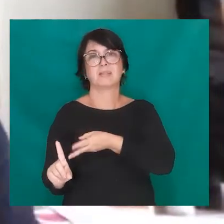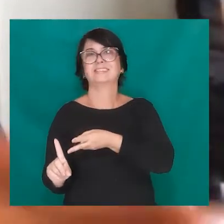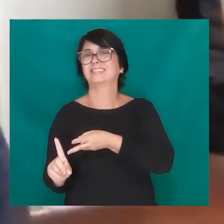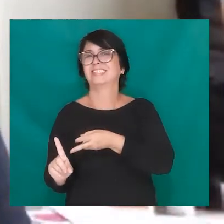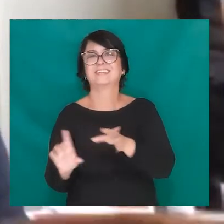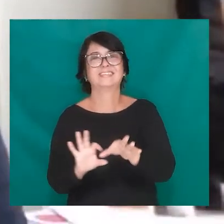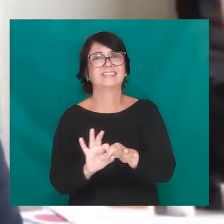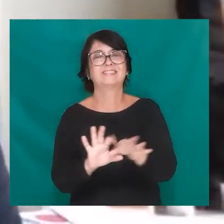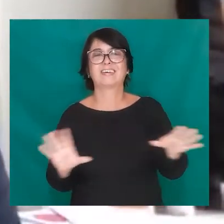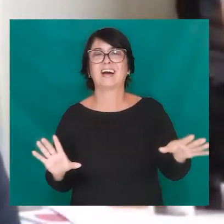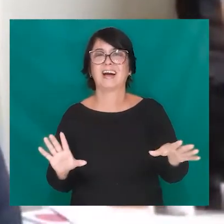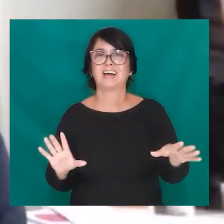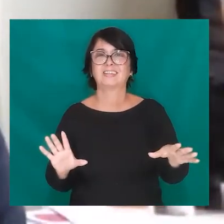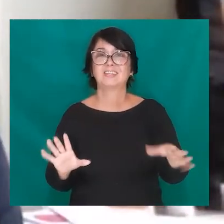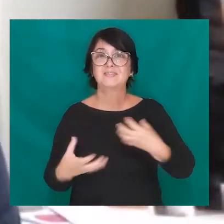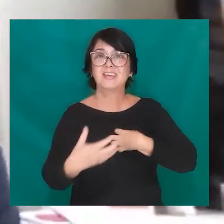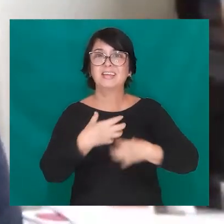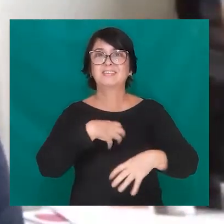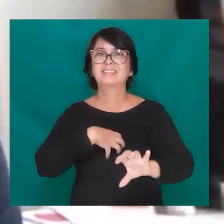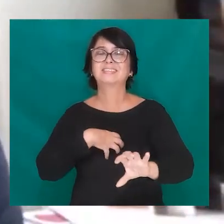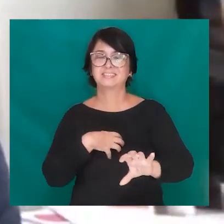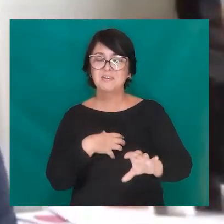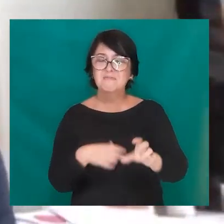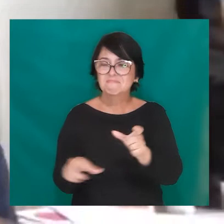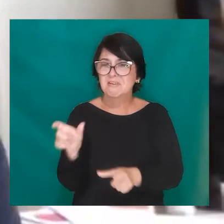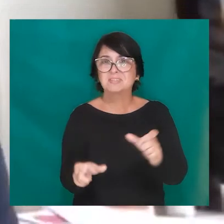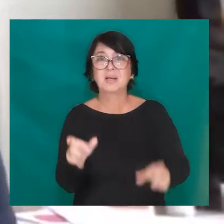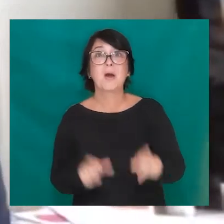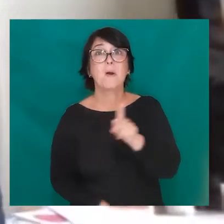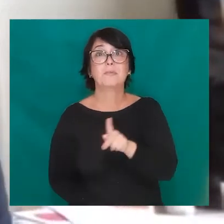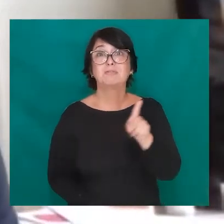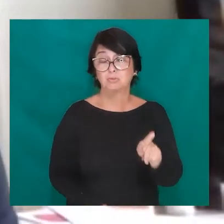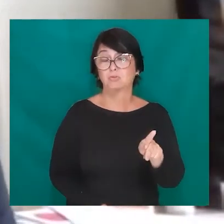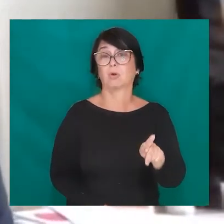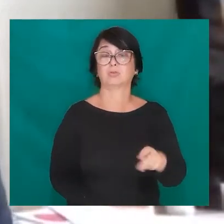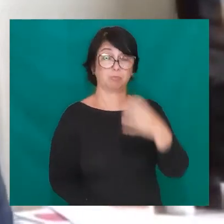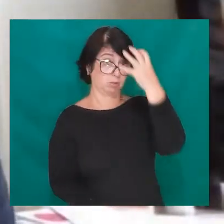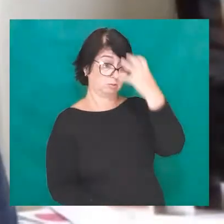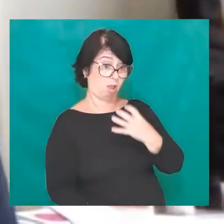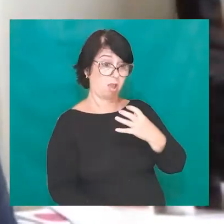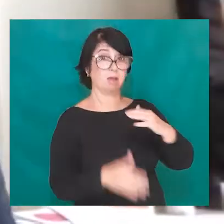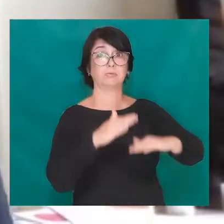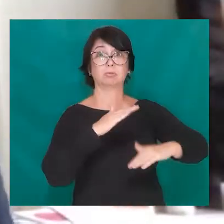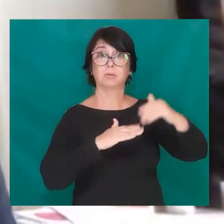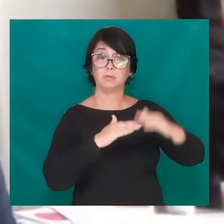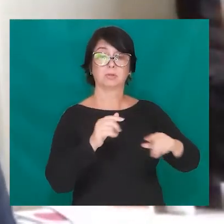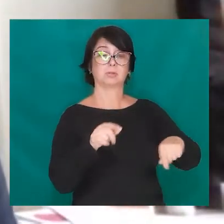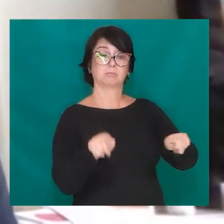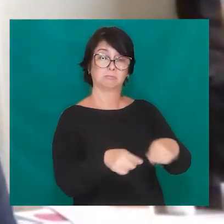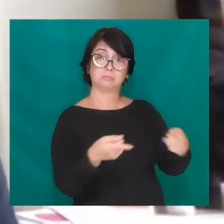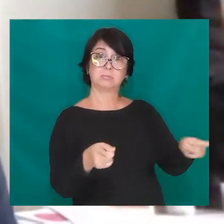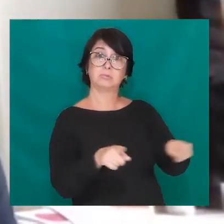gente sintonizar com os vários perfis musicais. Então tem professores mais ligados ao pop, né, como eu